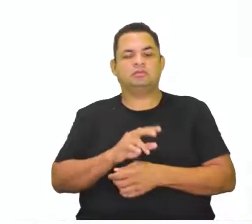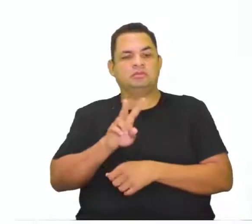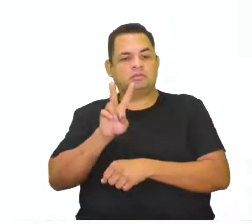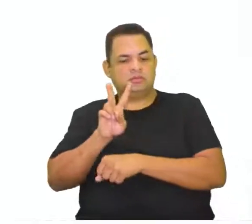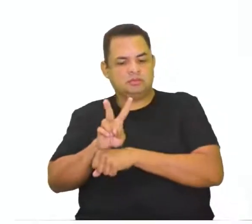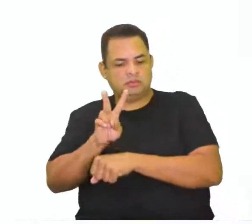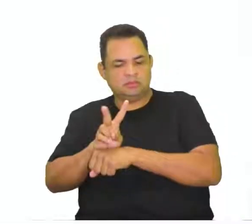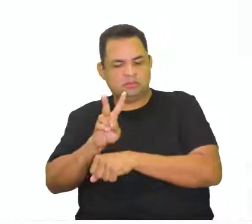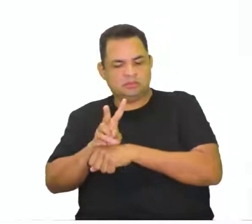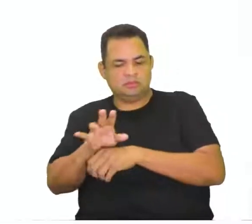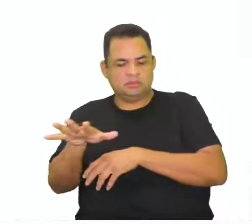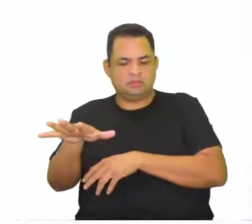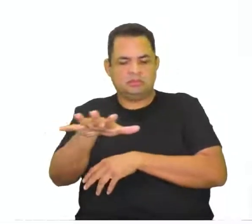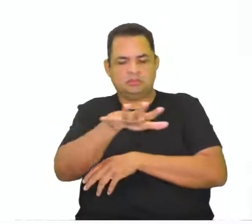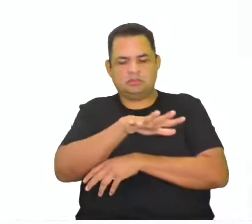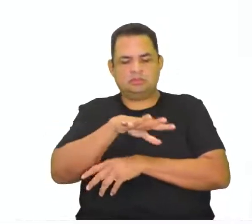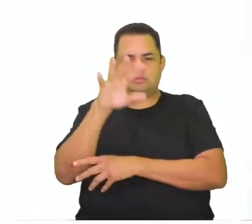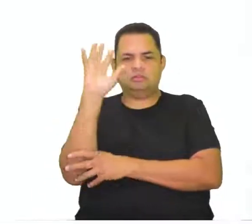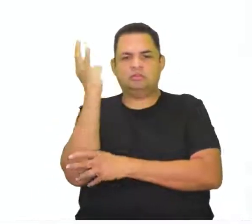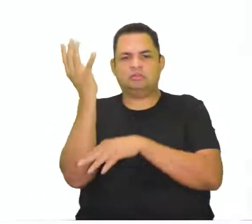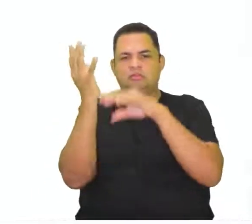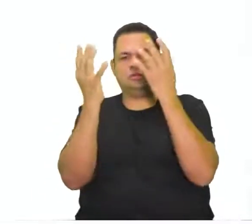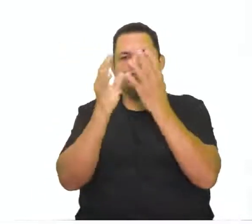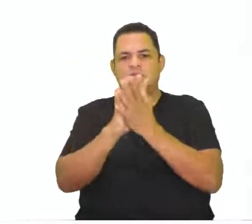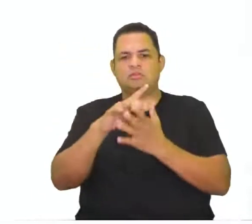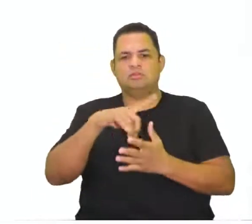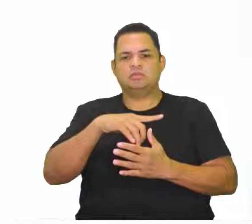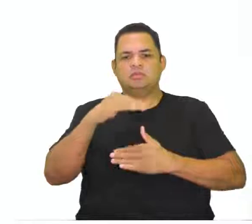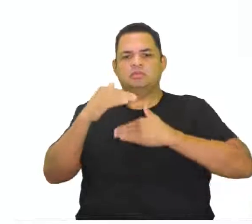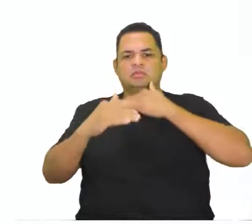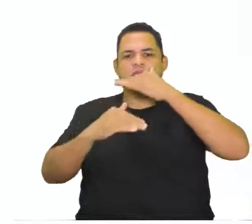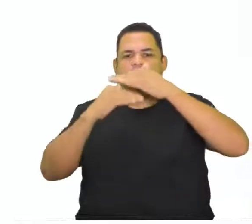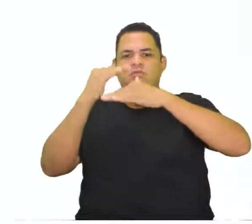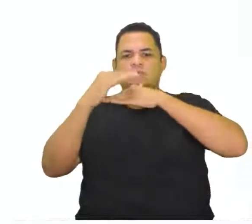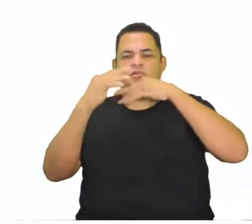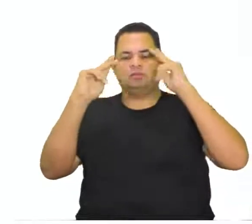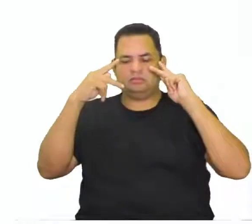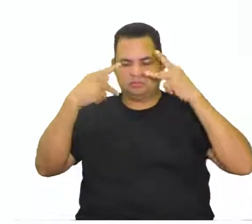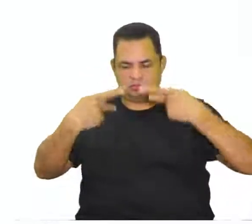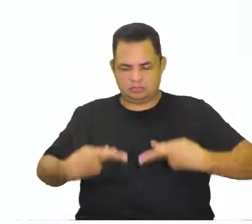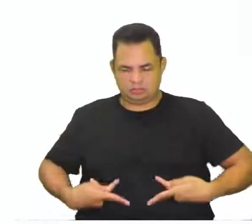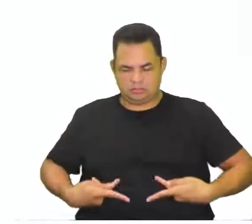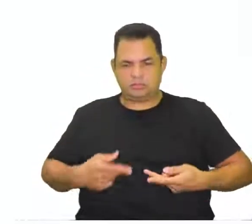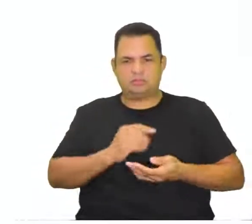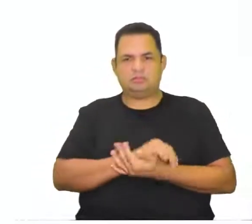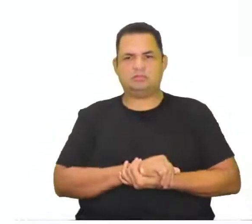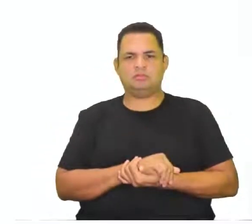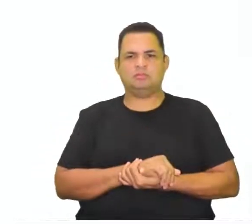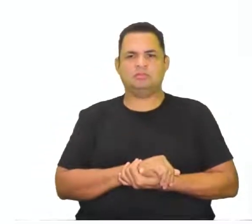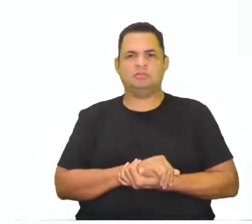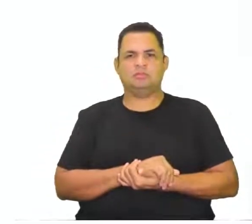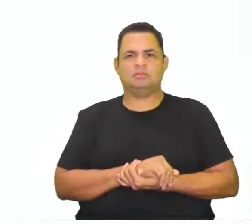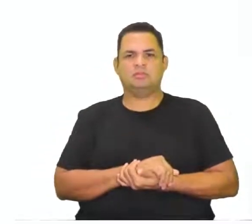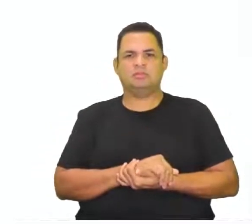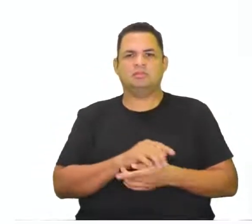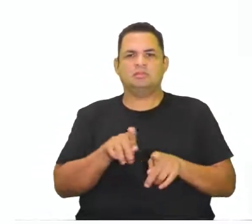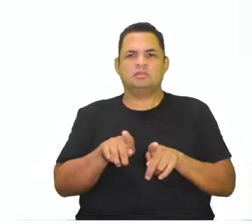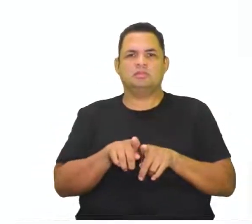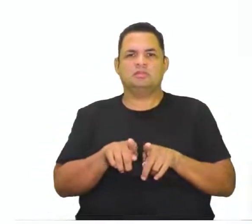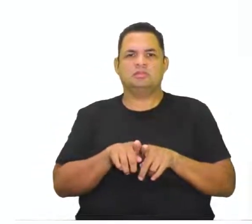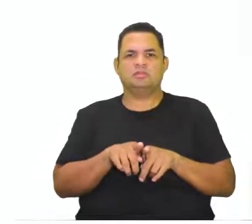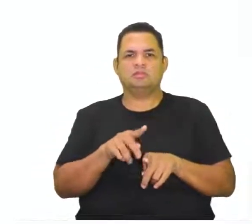mantendo a proteção do meio ambiente, para assim a gente ter o desenvolvimento humano. Nós vimos também